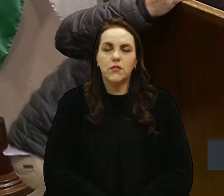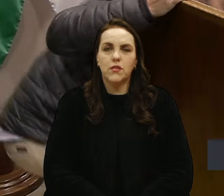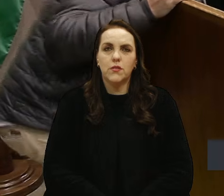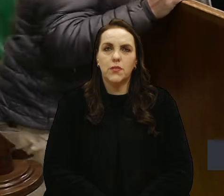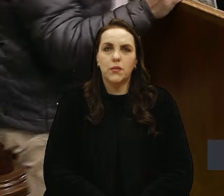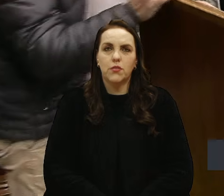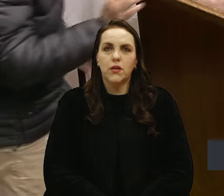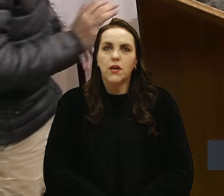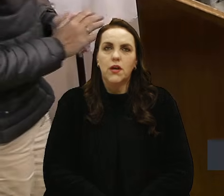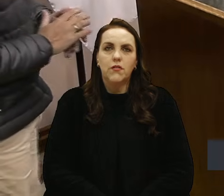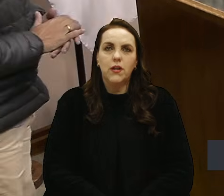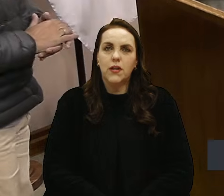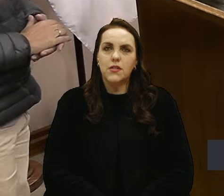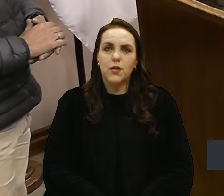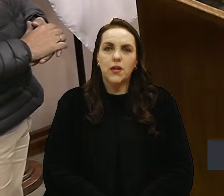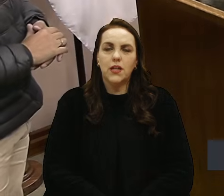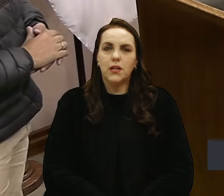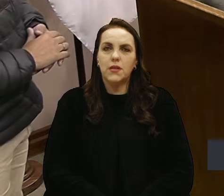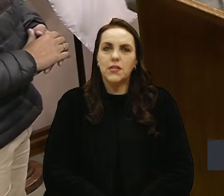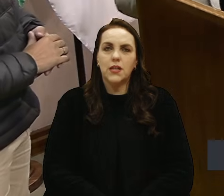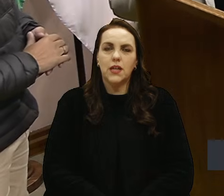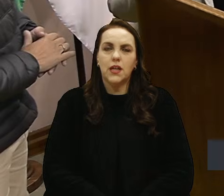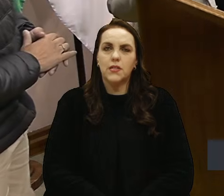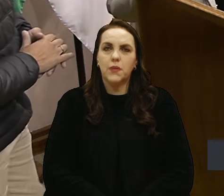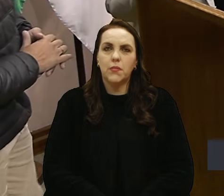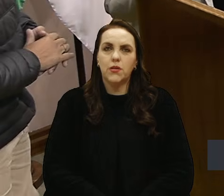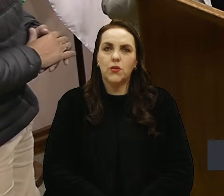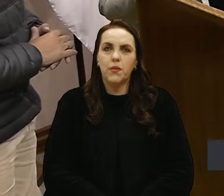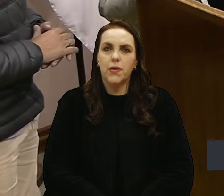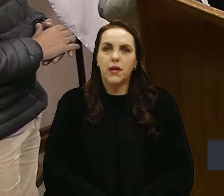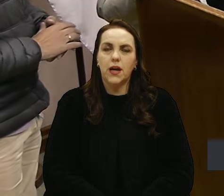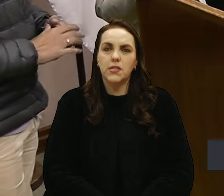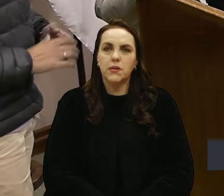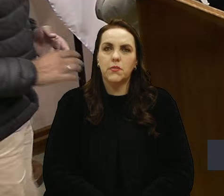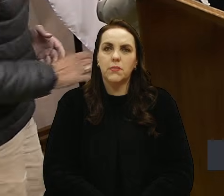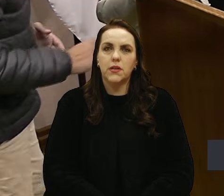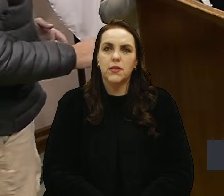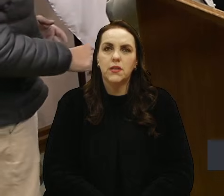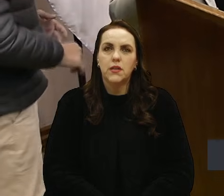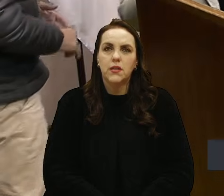Não é necessário. É melhor. Será? É melhor. Melhor?